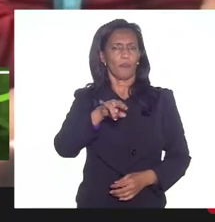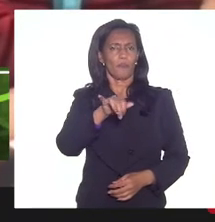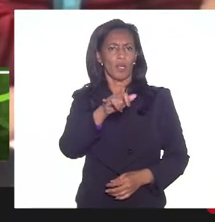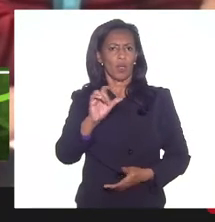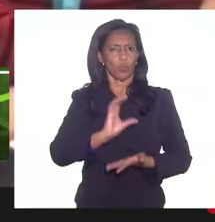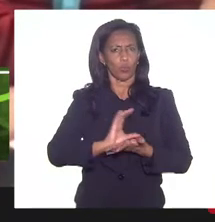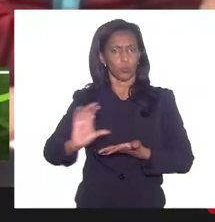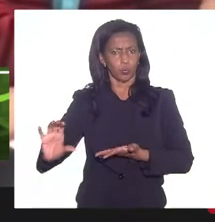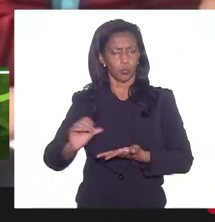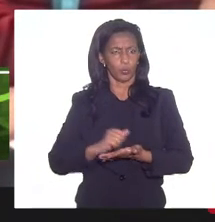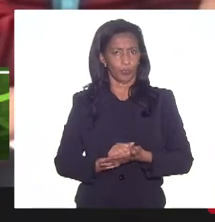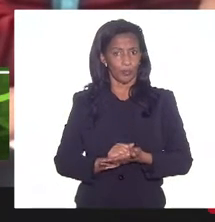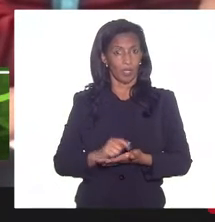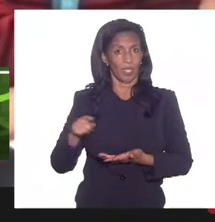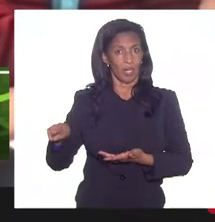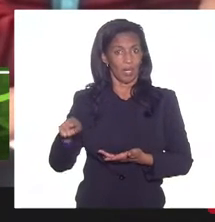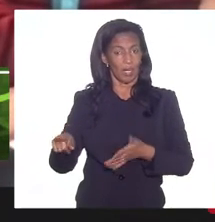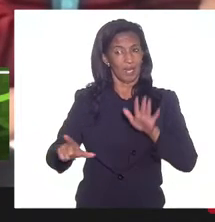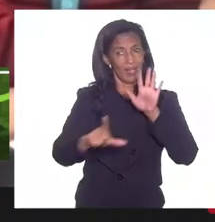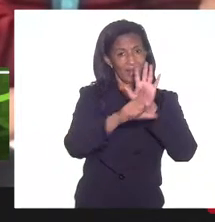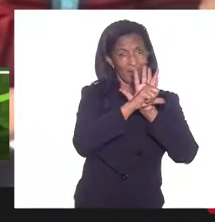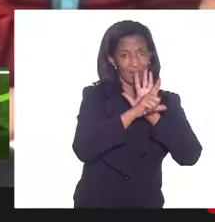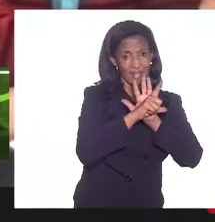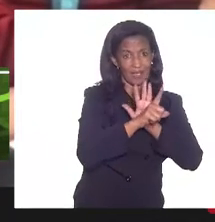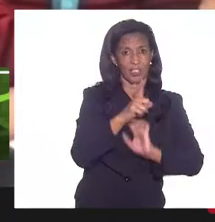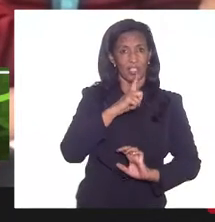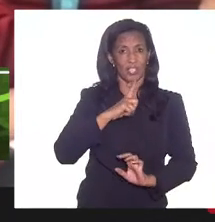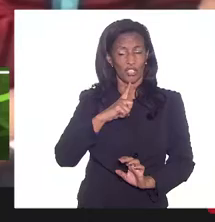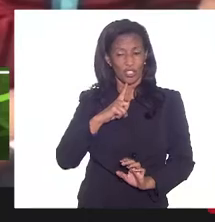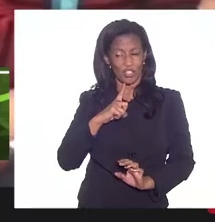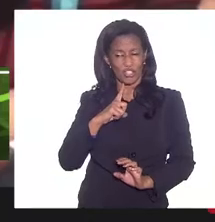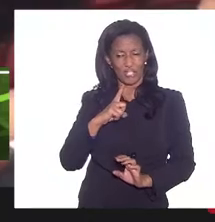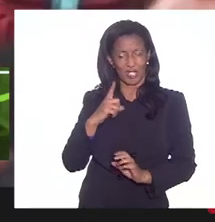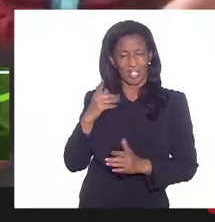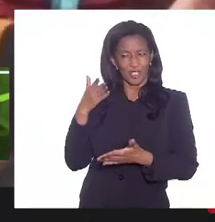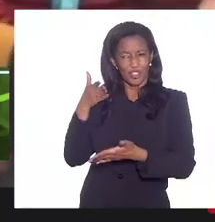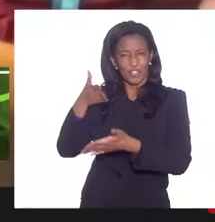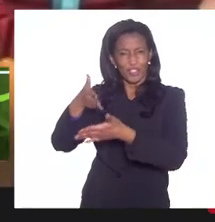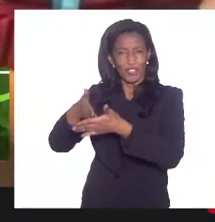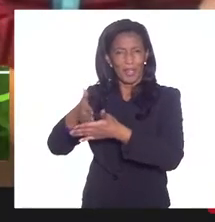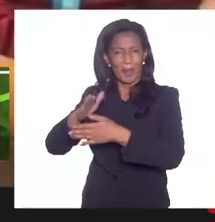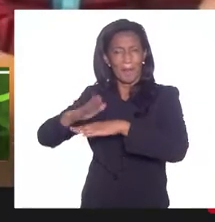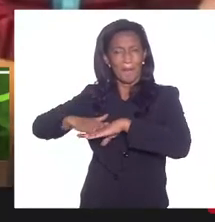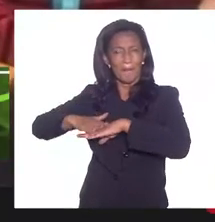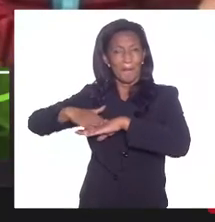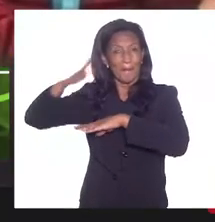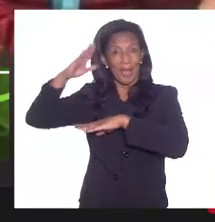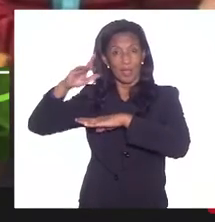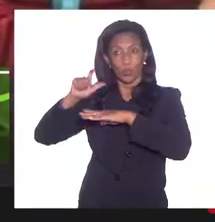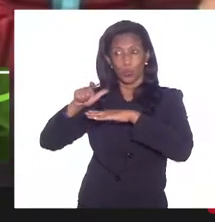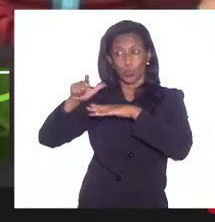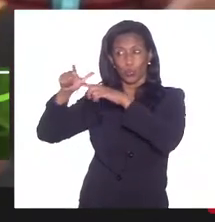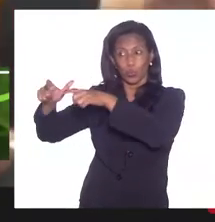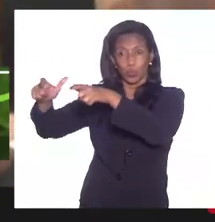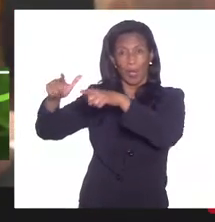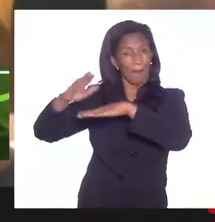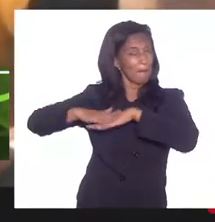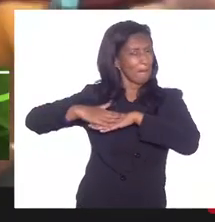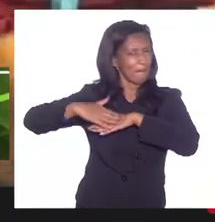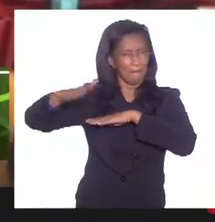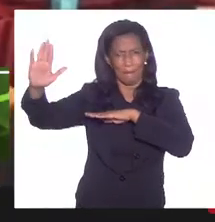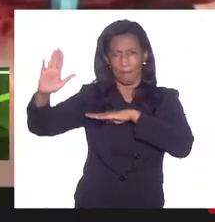na operacionalização da lei Aldir Blanco nós tínhamos a expectativa de chegar muitos mais lugares muitos outros lugares